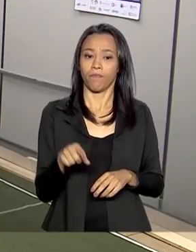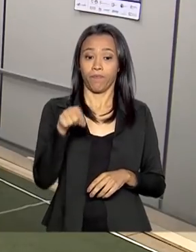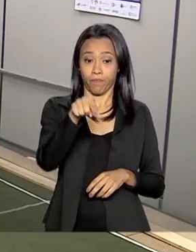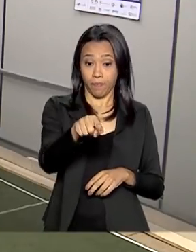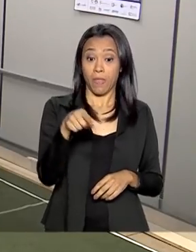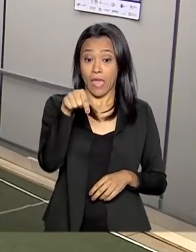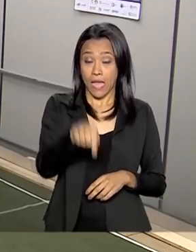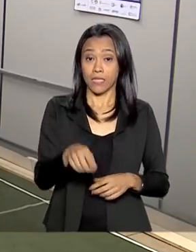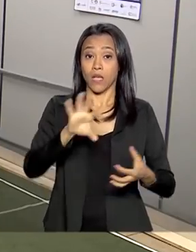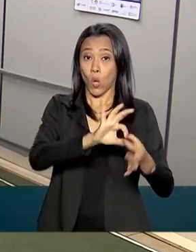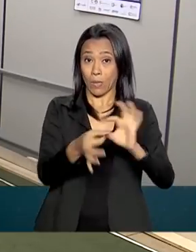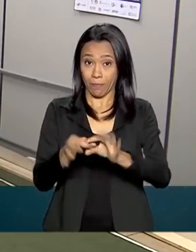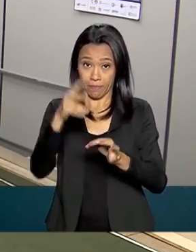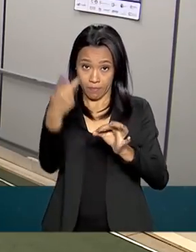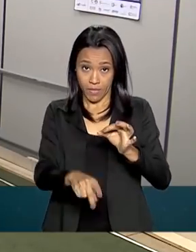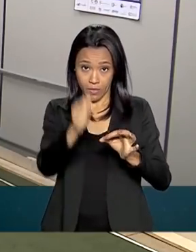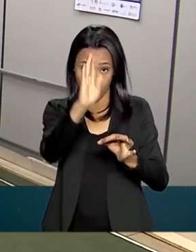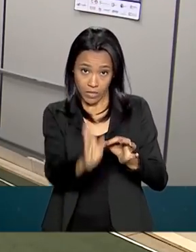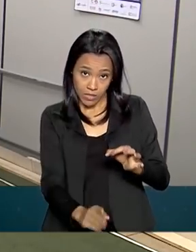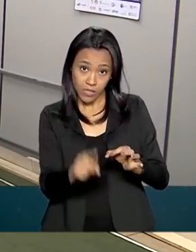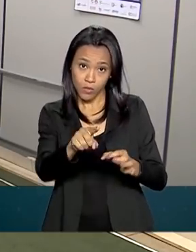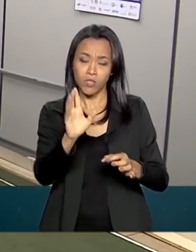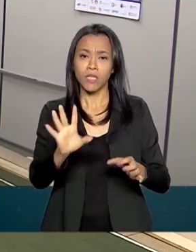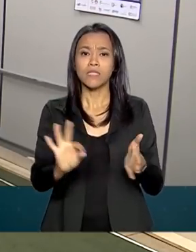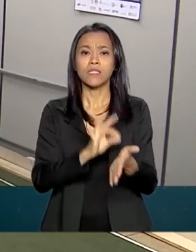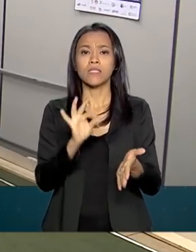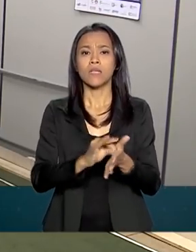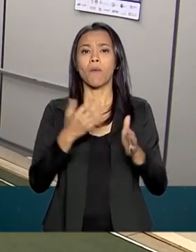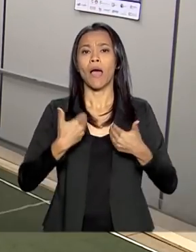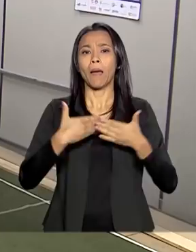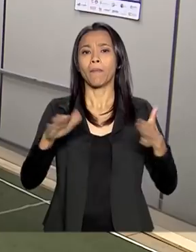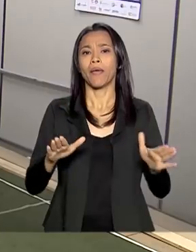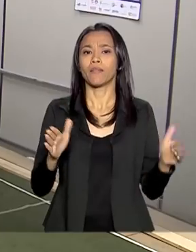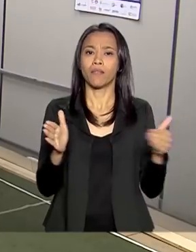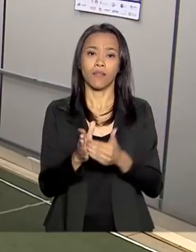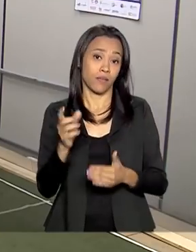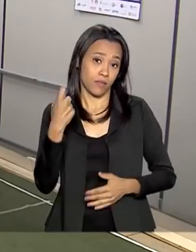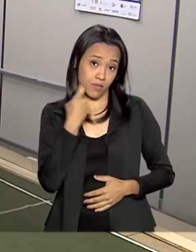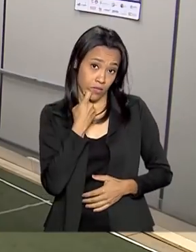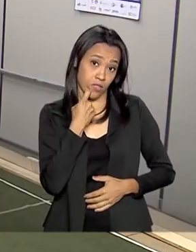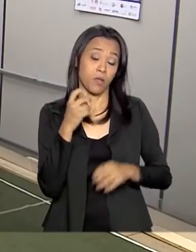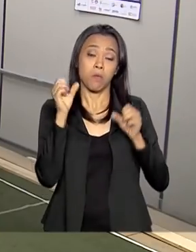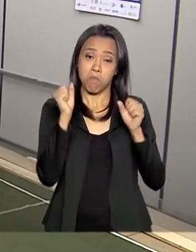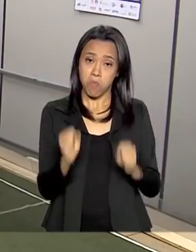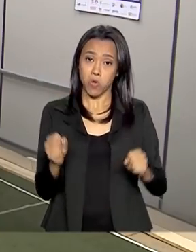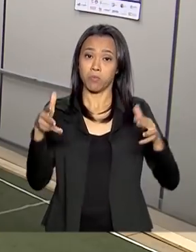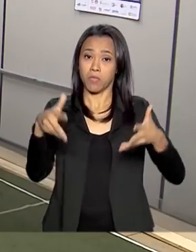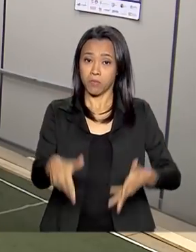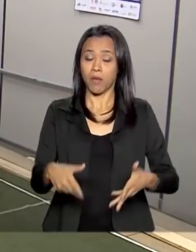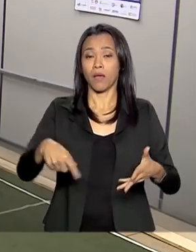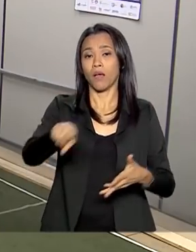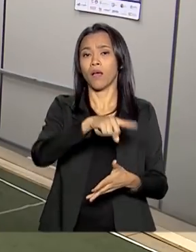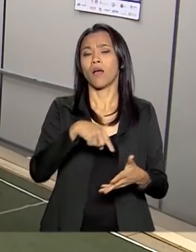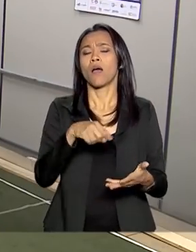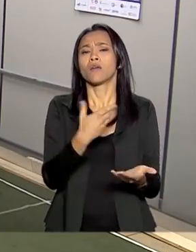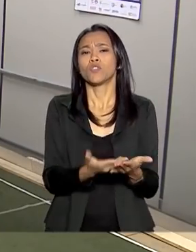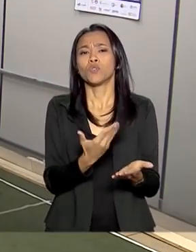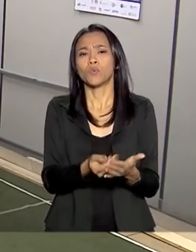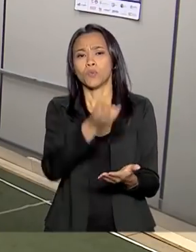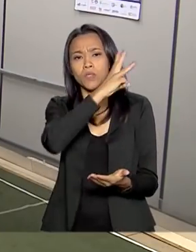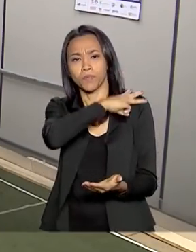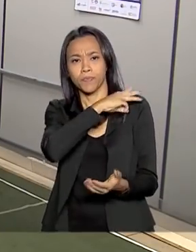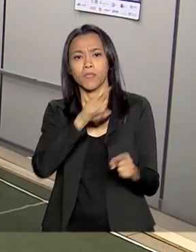Brasileira de Robótica deste ano tem inscrições abertas até esta sexta-feira. Podem participar estudantes do ensino médio e